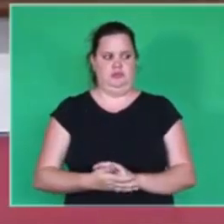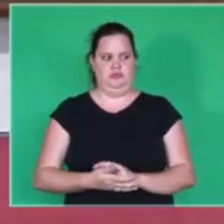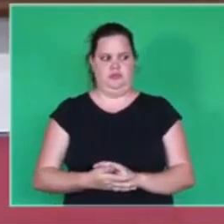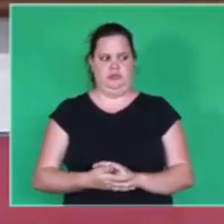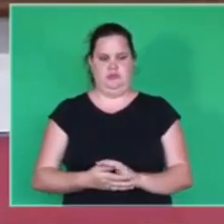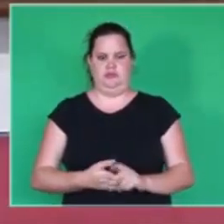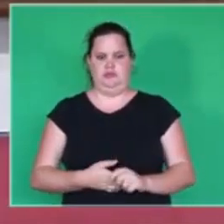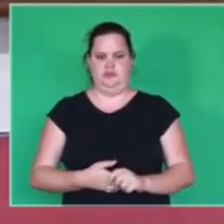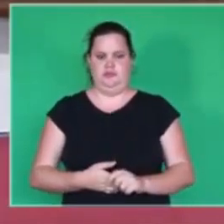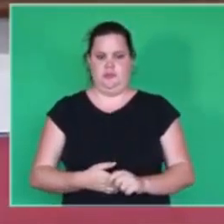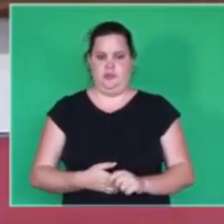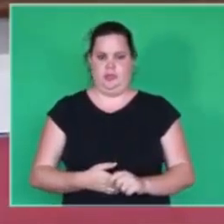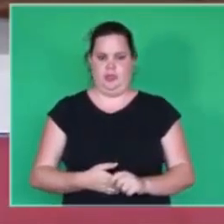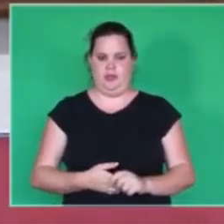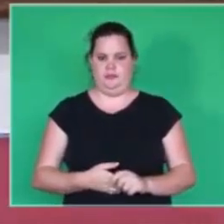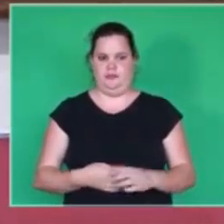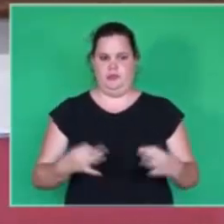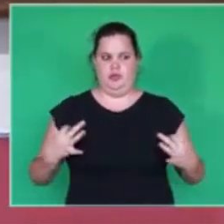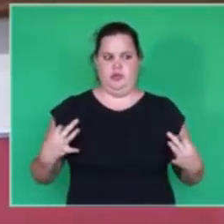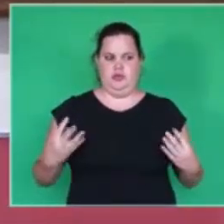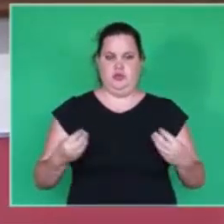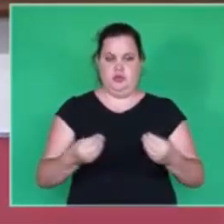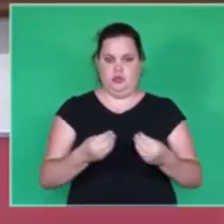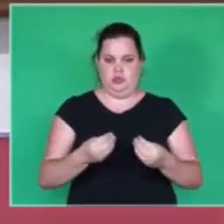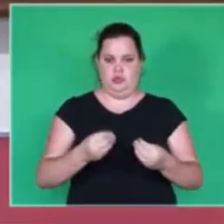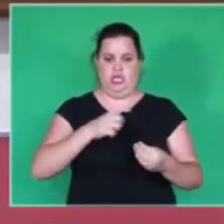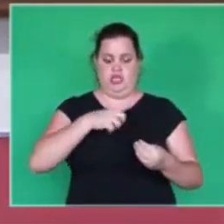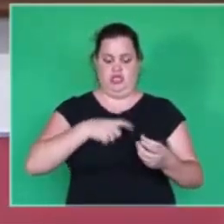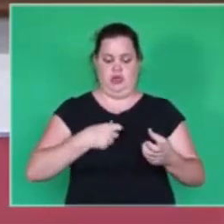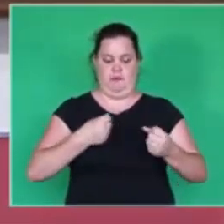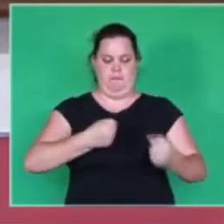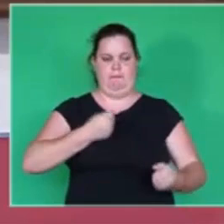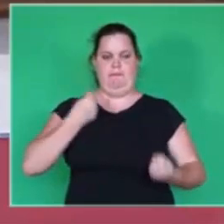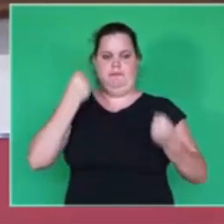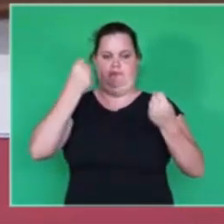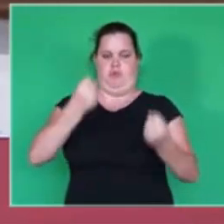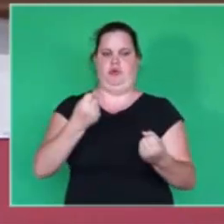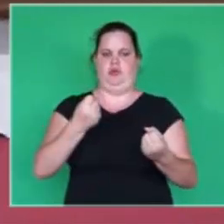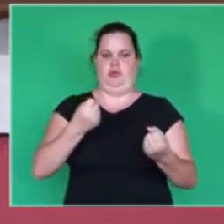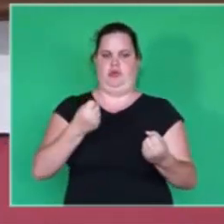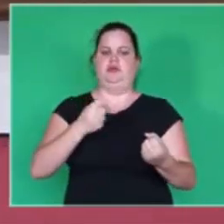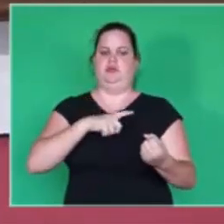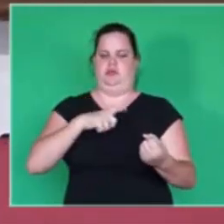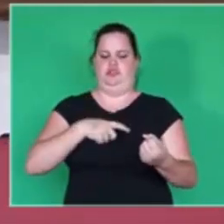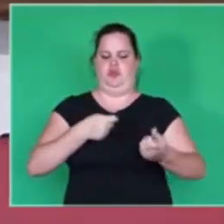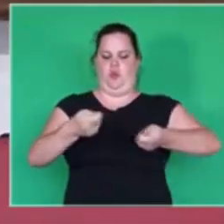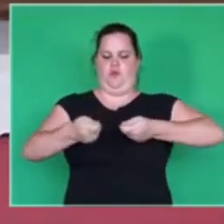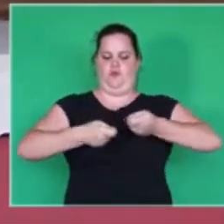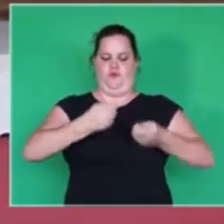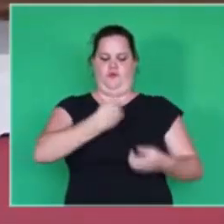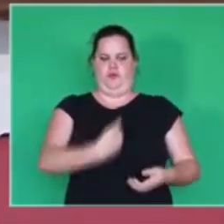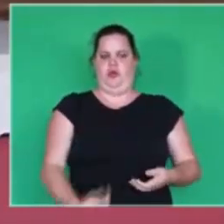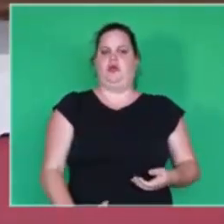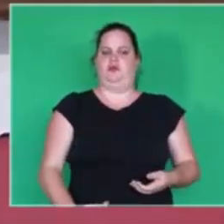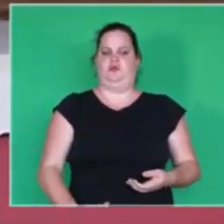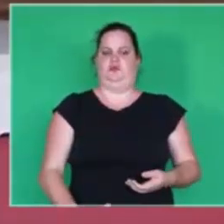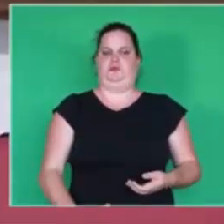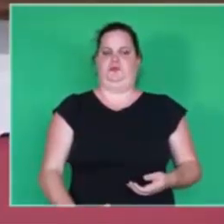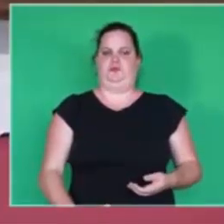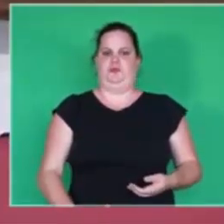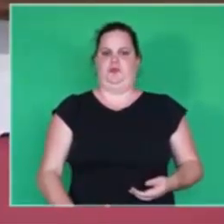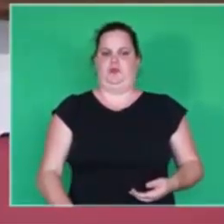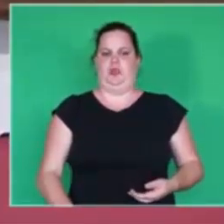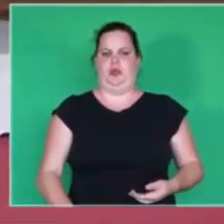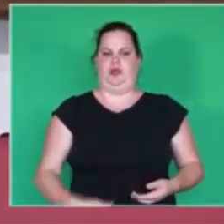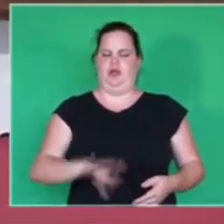no mundo determinando já as coisas era um poder. Só, o homem pode ser